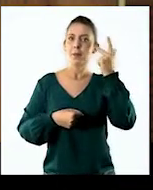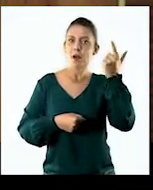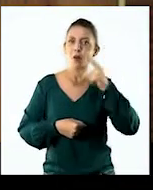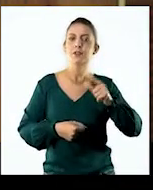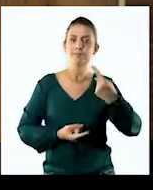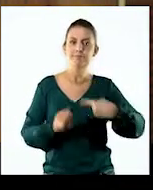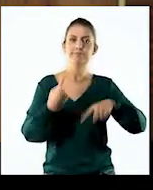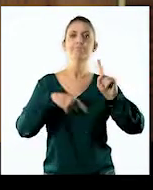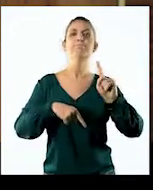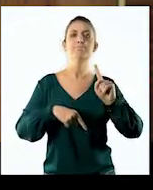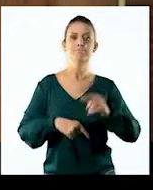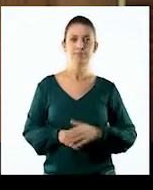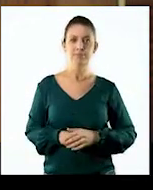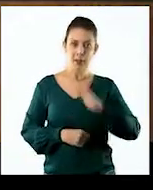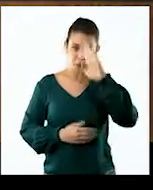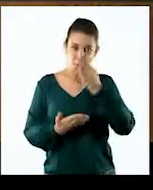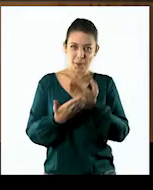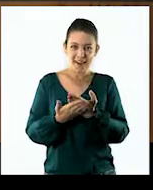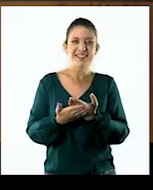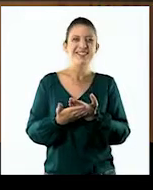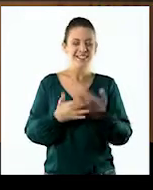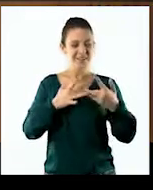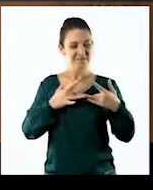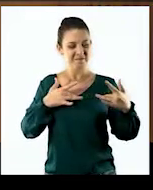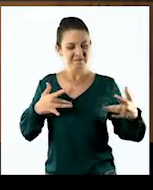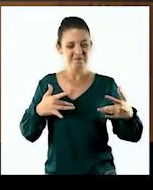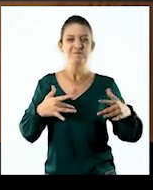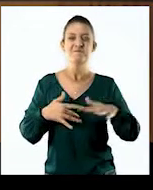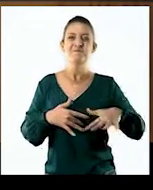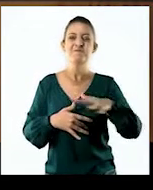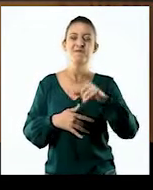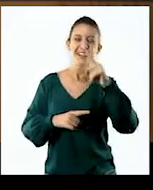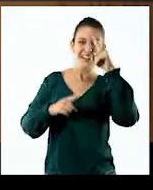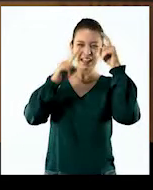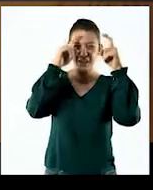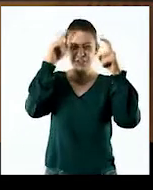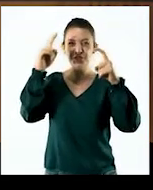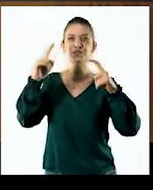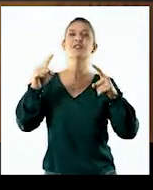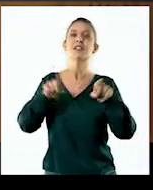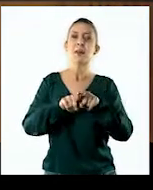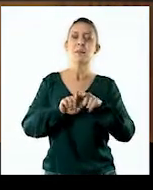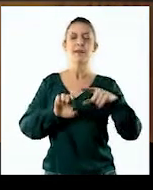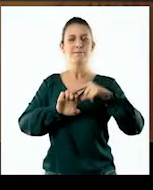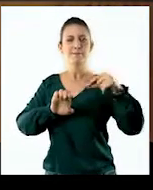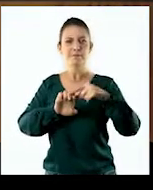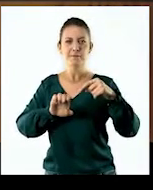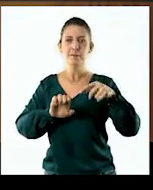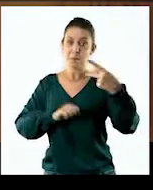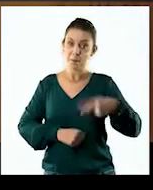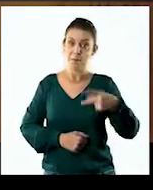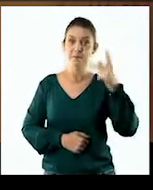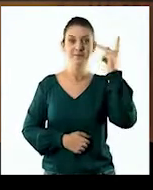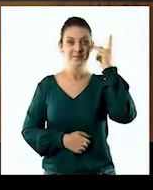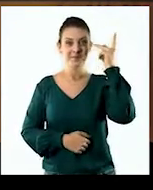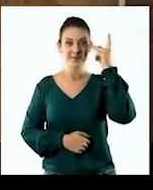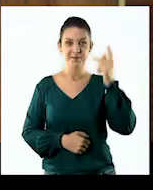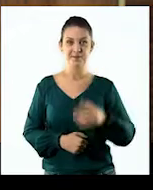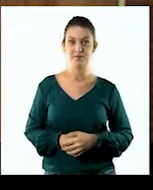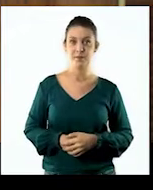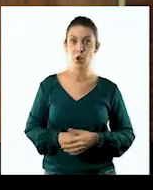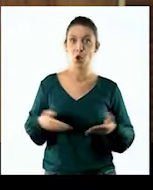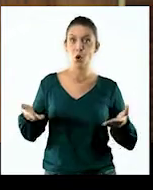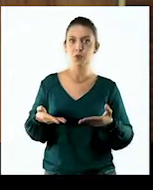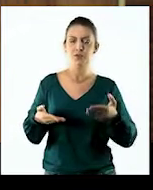juntos são paulo vai superar essa crise eu acredito no espírito solidário criativo e empreendedor de são